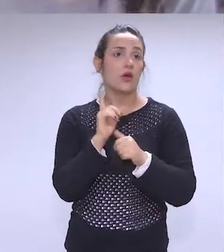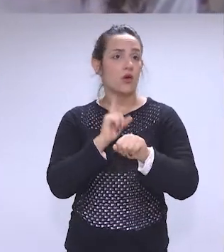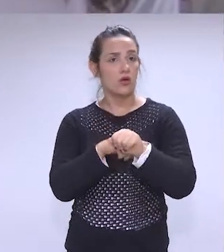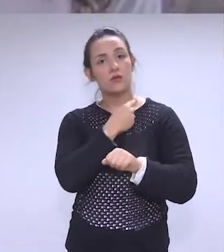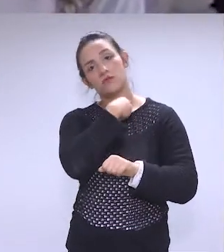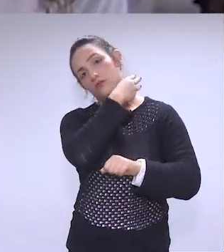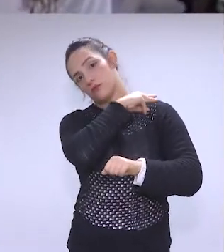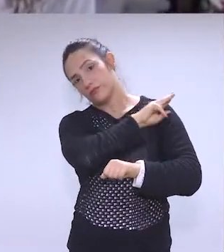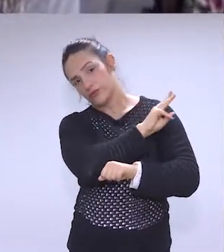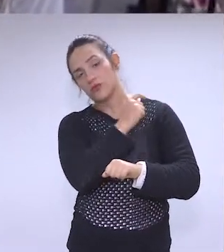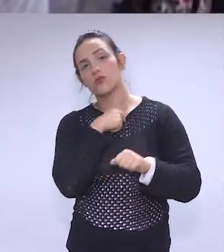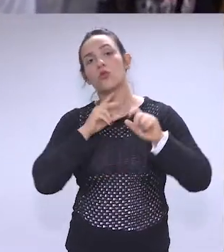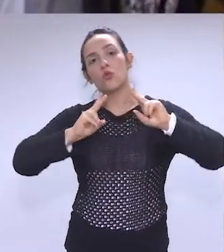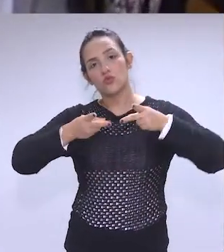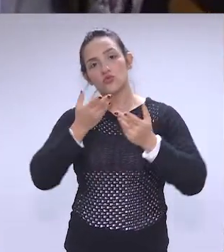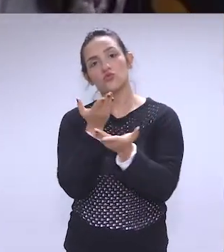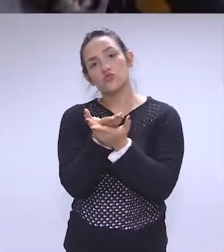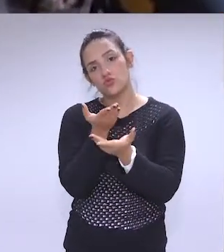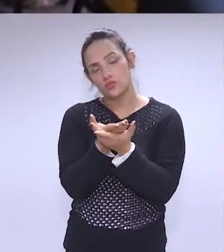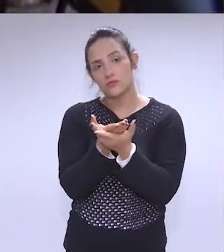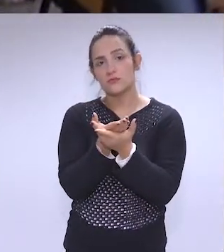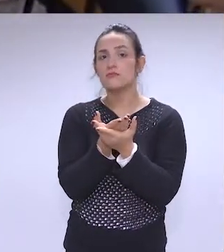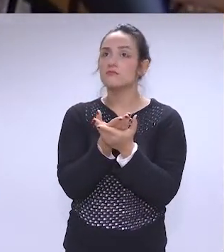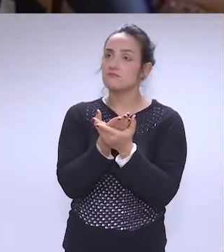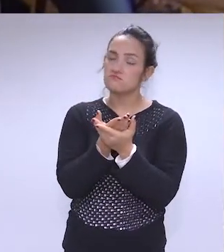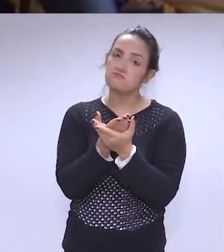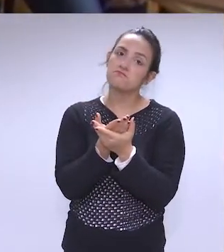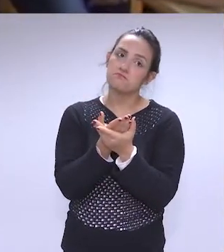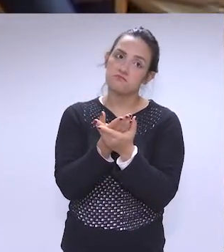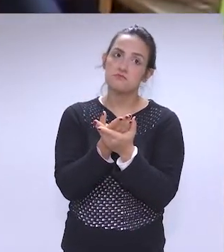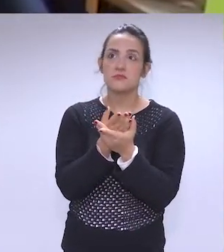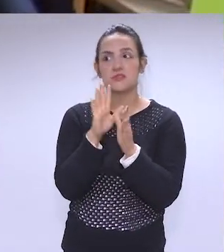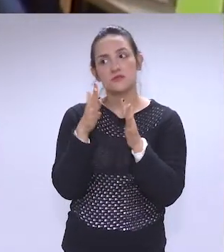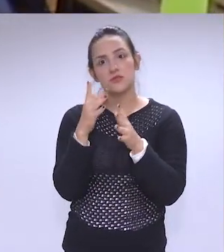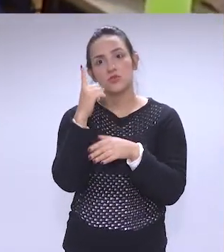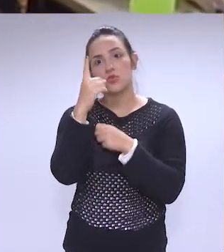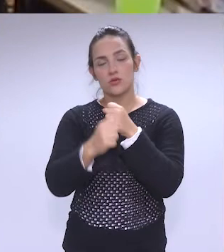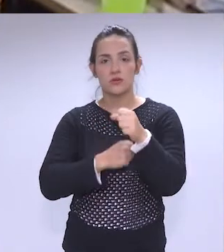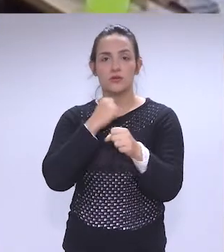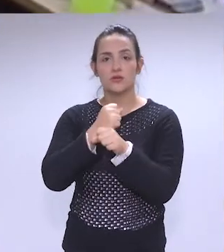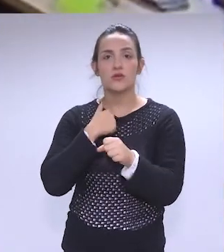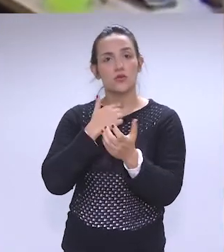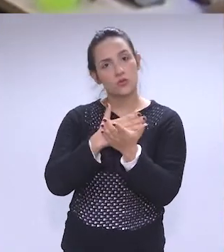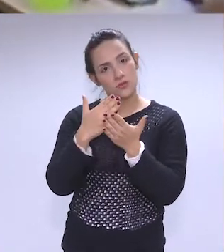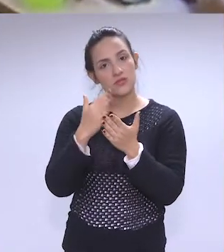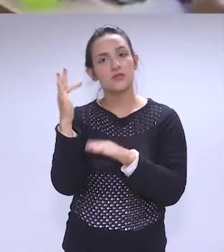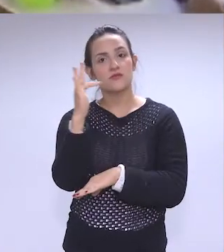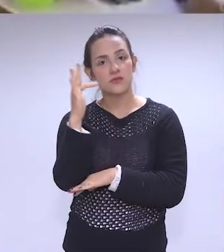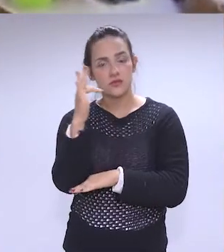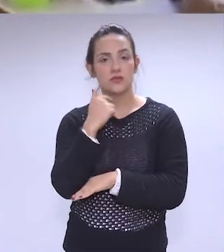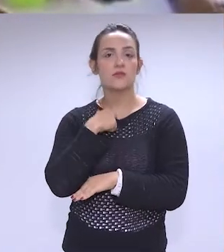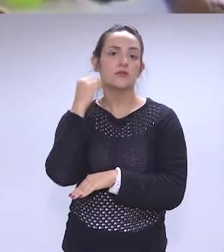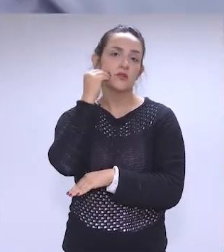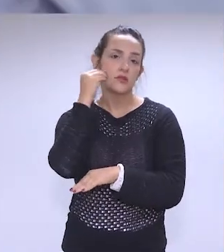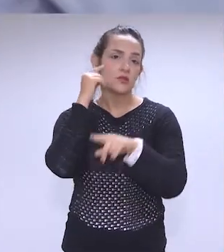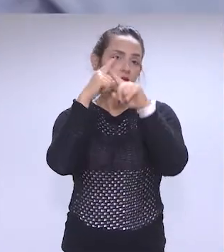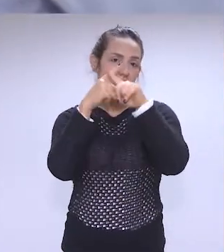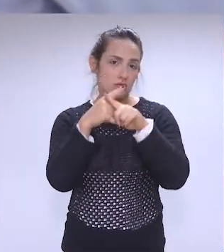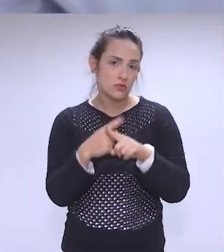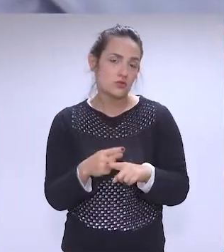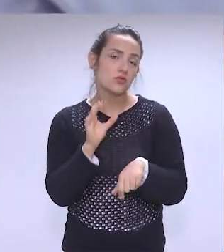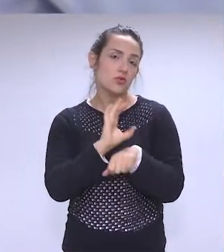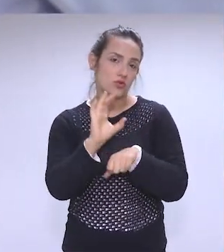terminando o terceiro ano, eu quero continuar estudando. Talvez só daqui um ano eu faça faculdade, mas eu vou fazer concurso,